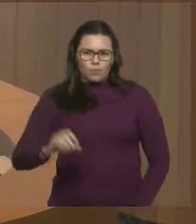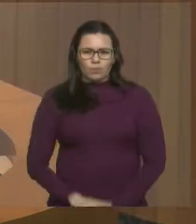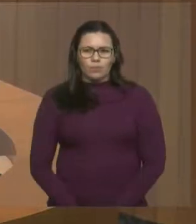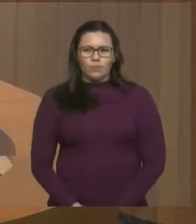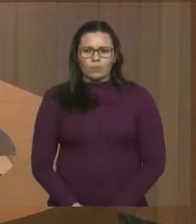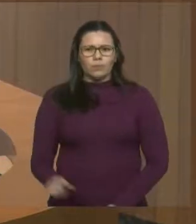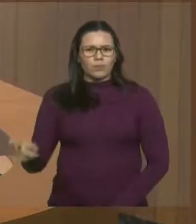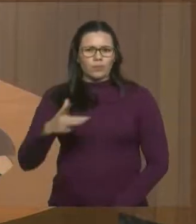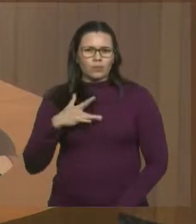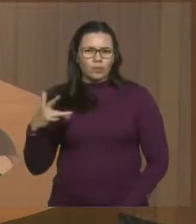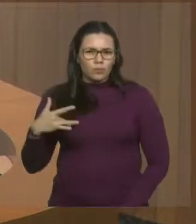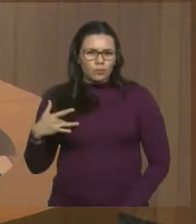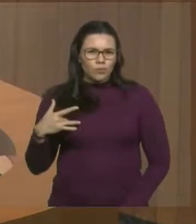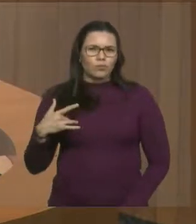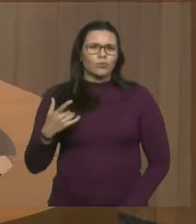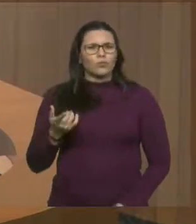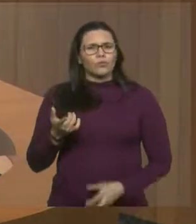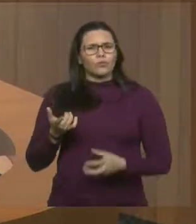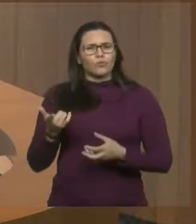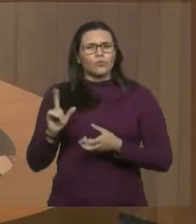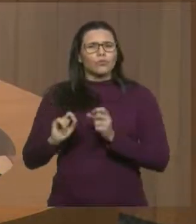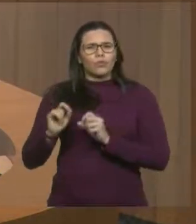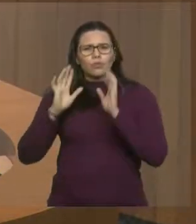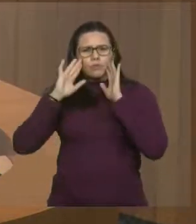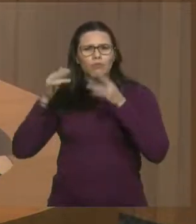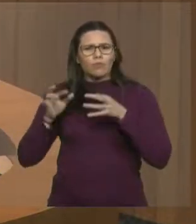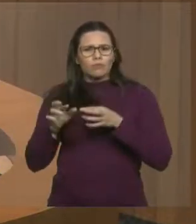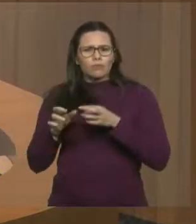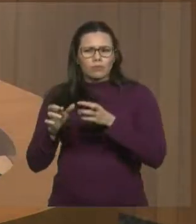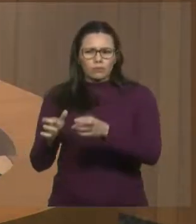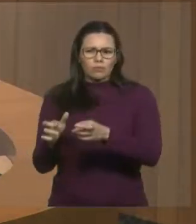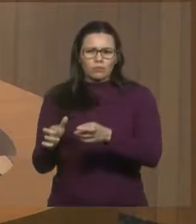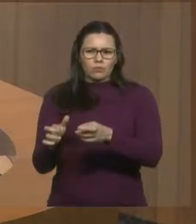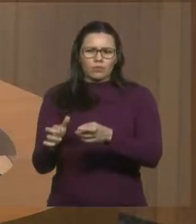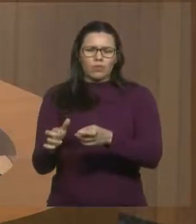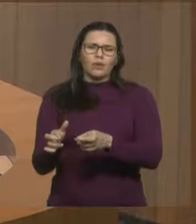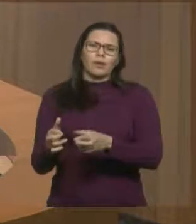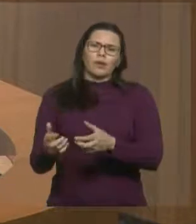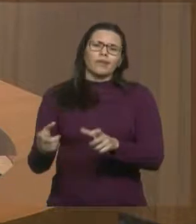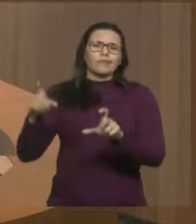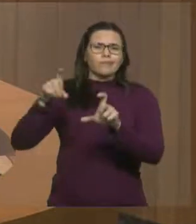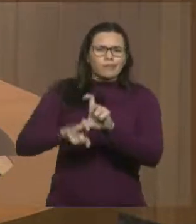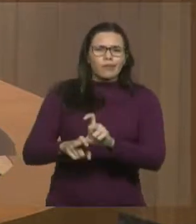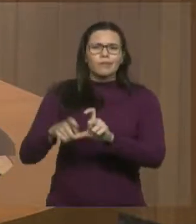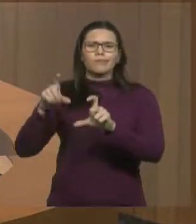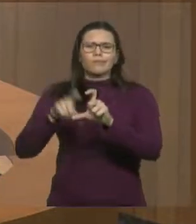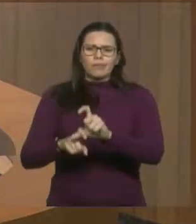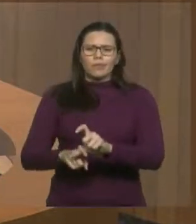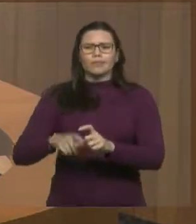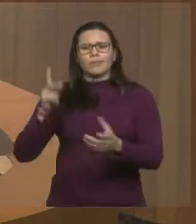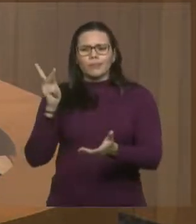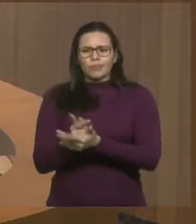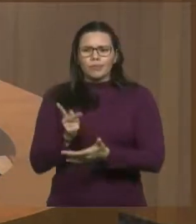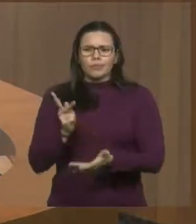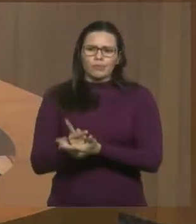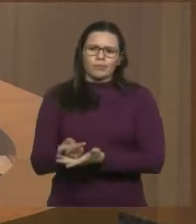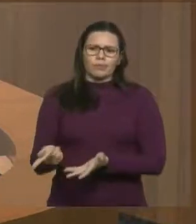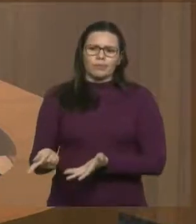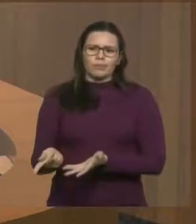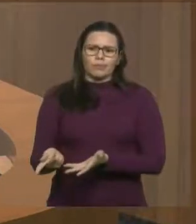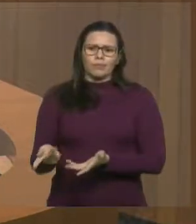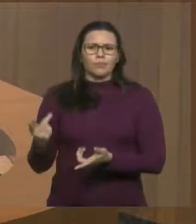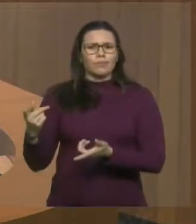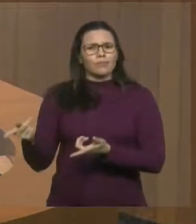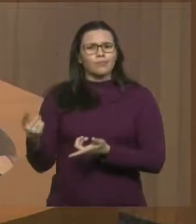saúde em oncologia é déficit o tempo todo. Hoje a instituição está até o